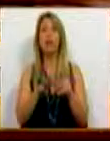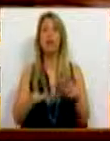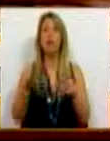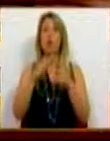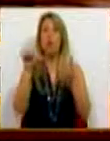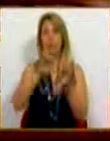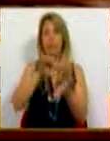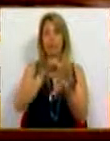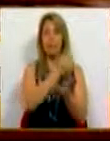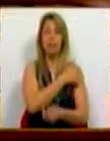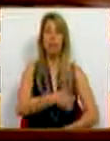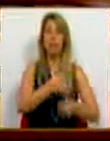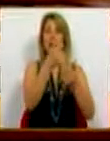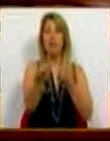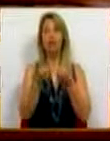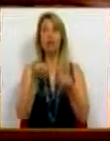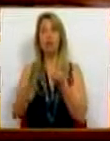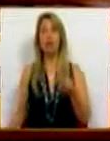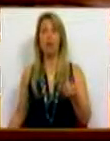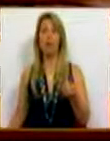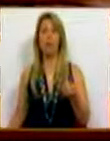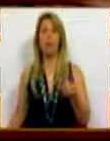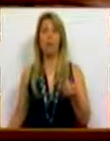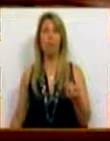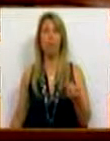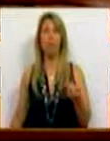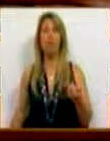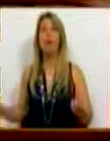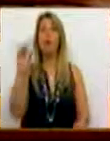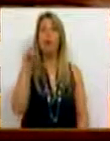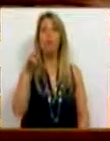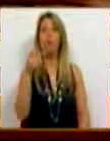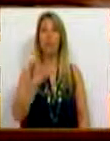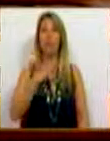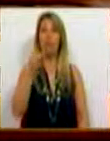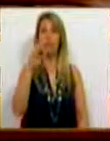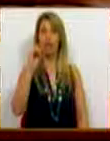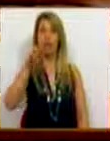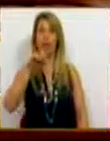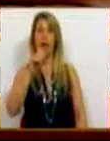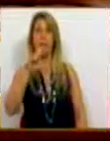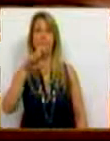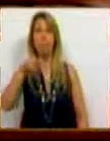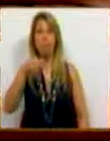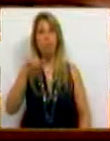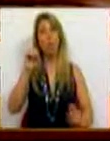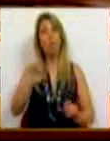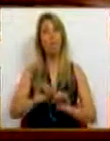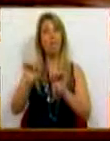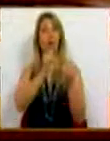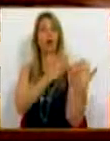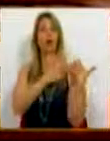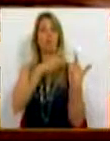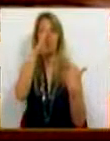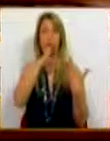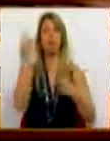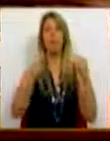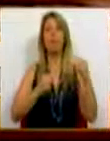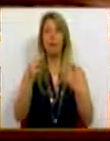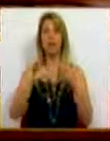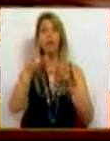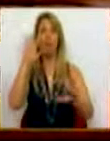A gestão do fundo será da responsabilidade da Fundistamo, o fundo já existente e tutelado pelo Ministério das Finanças, supervisionado pela